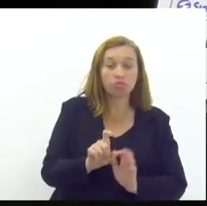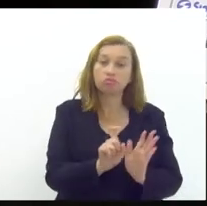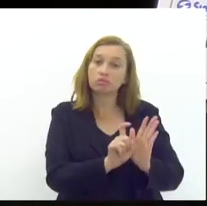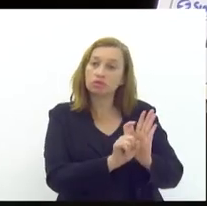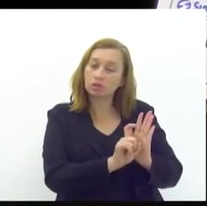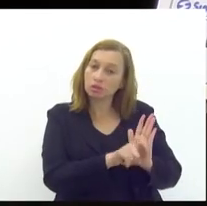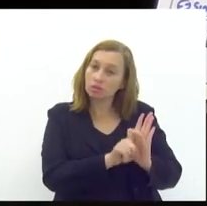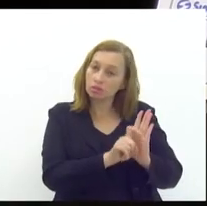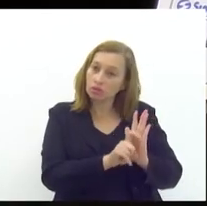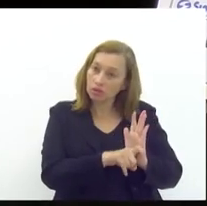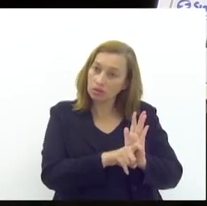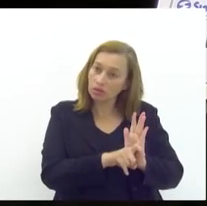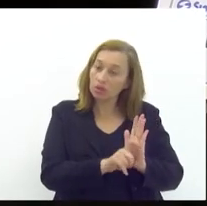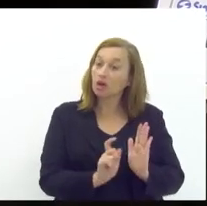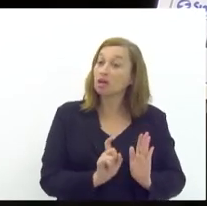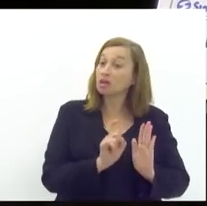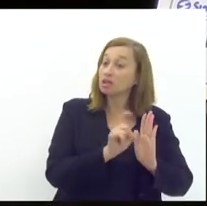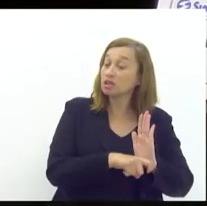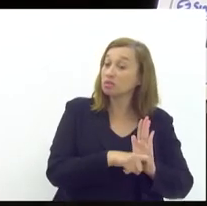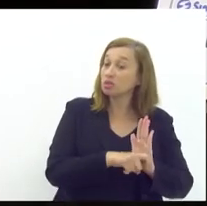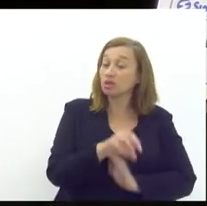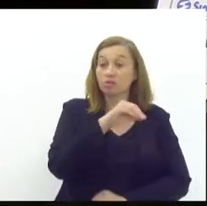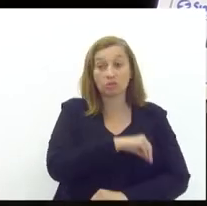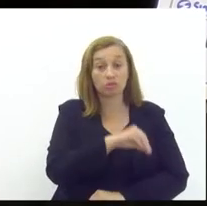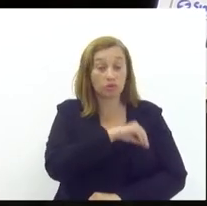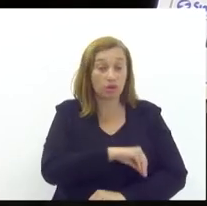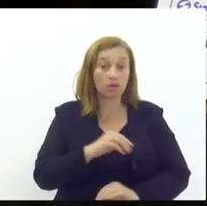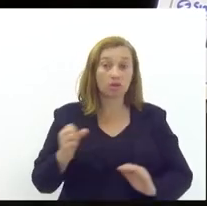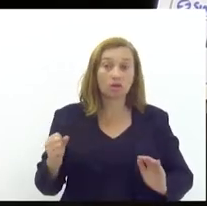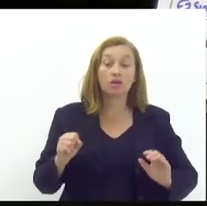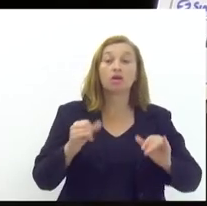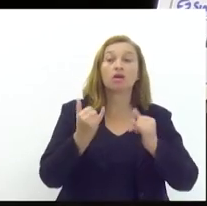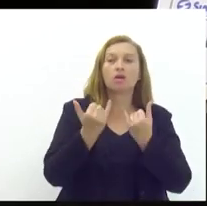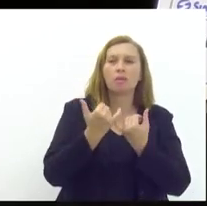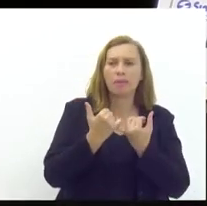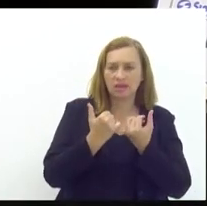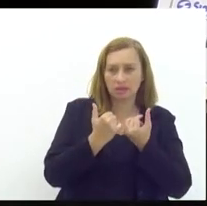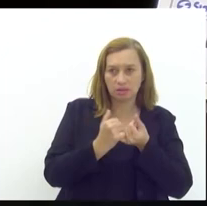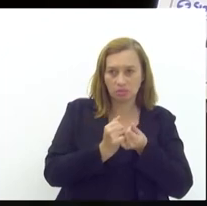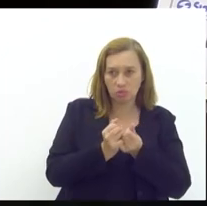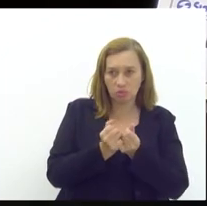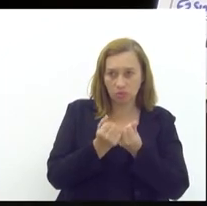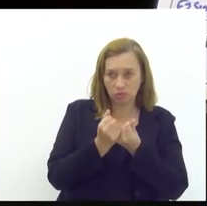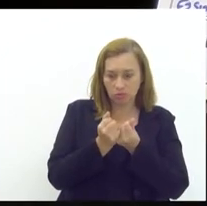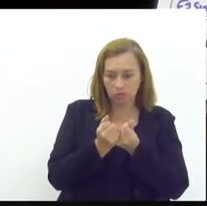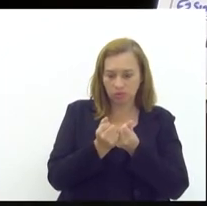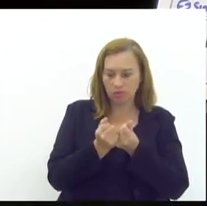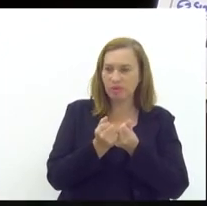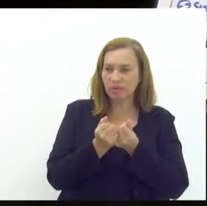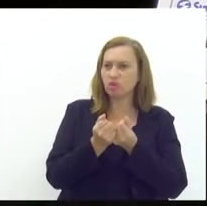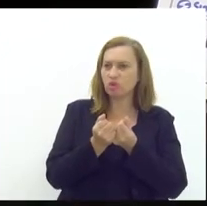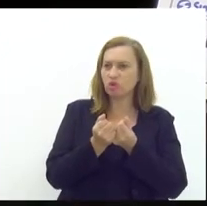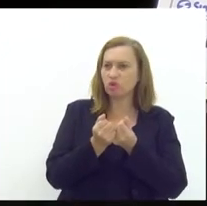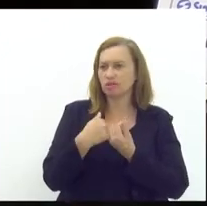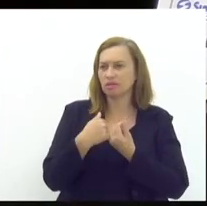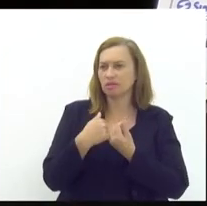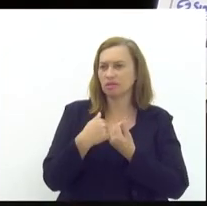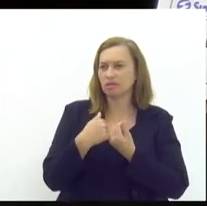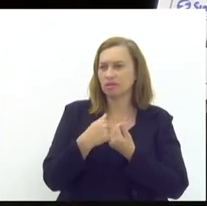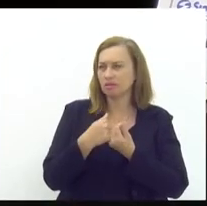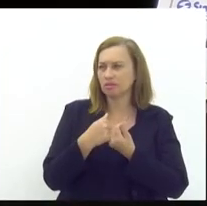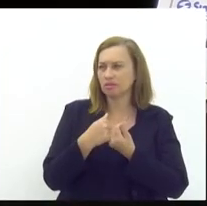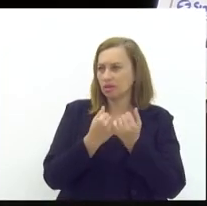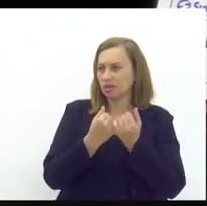a que trata da tributação sobre a renda e o patrimônio para tornar a tributação do consumo